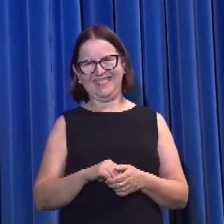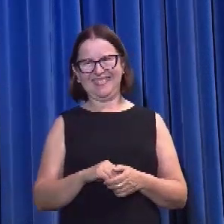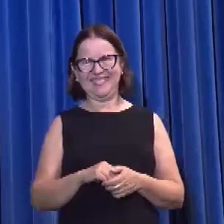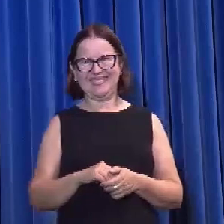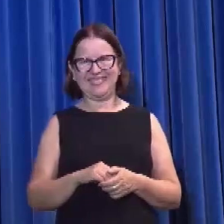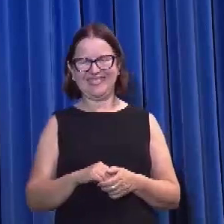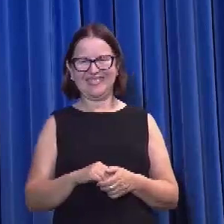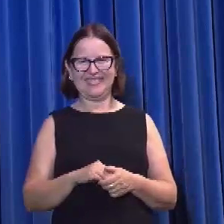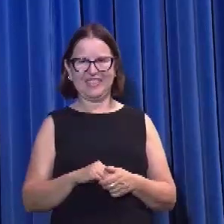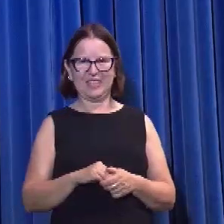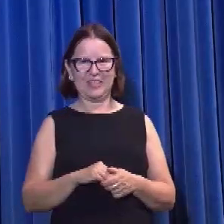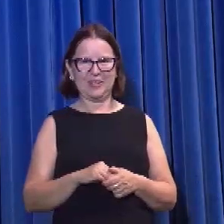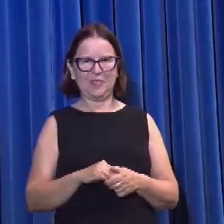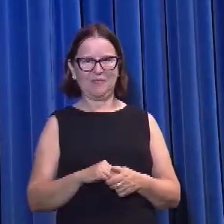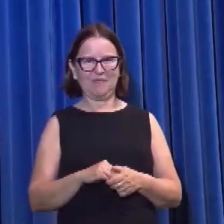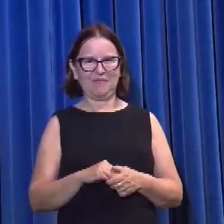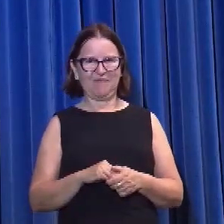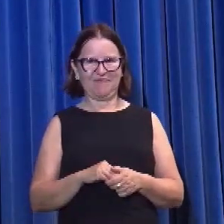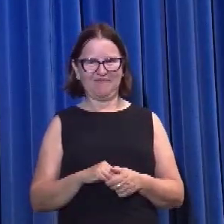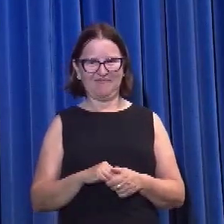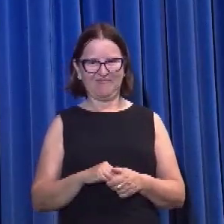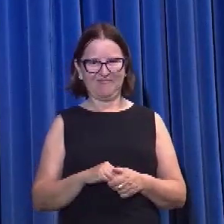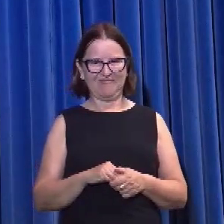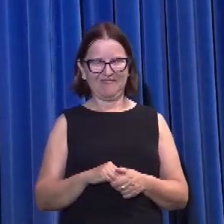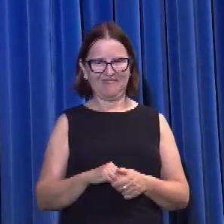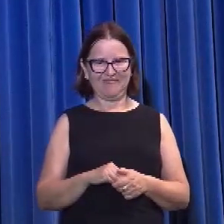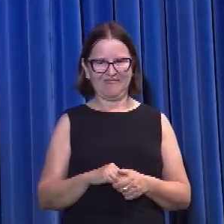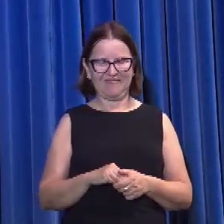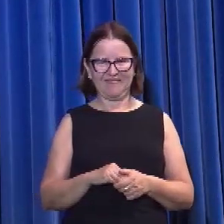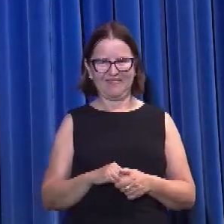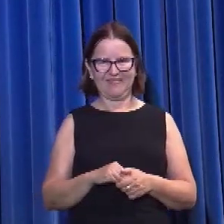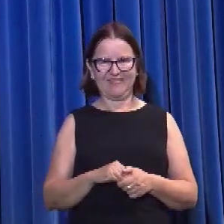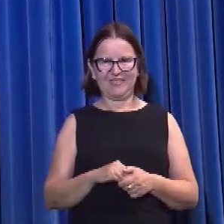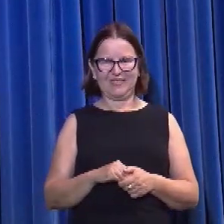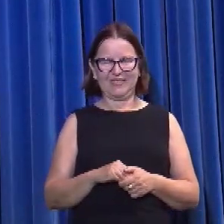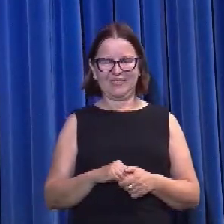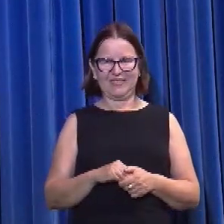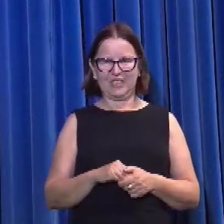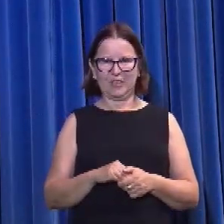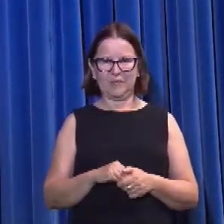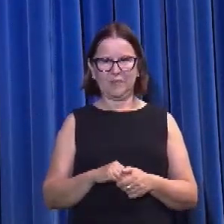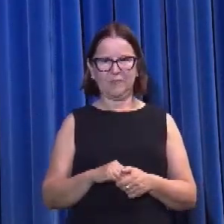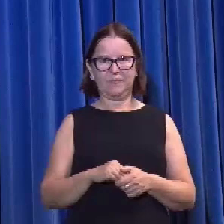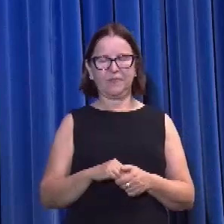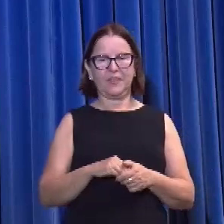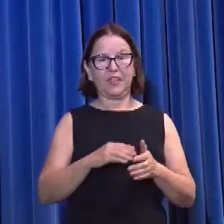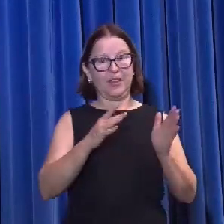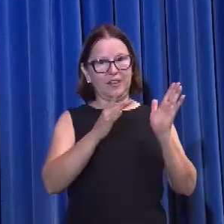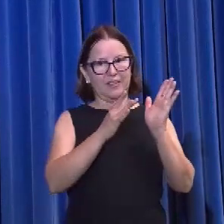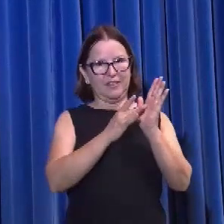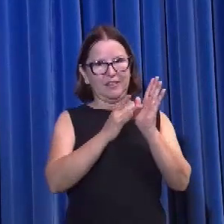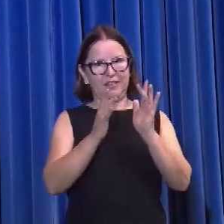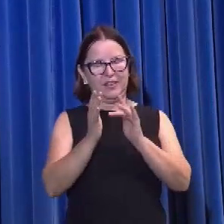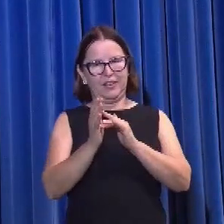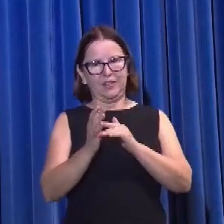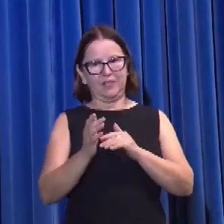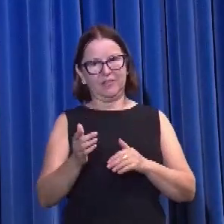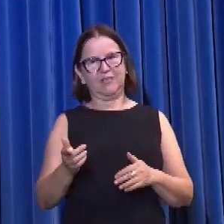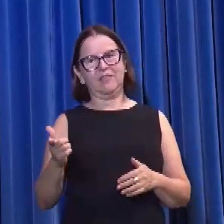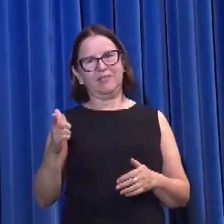falado isso para os seus discípulos, anteriormente no capítulo 14. Na mesma noite,